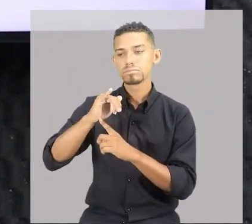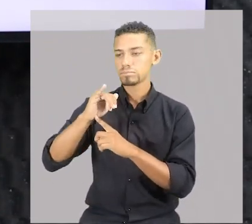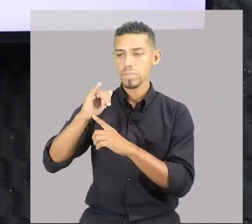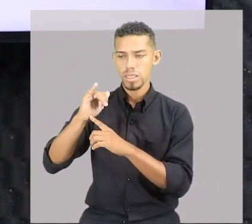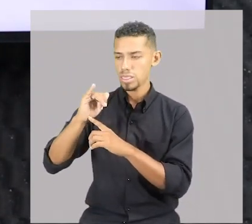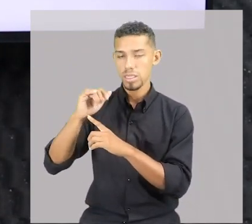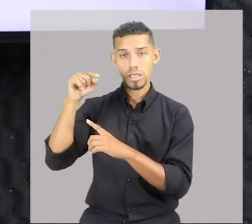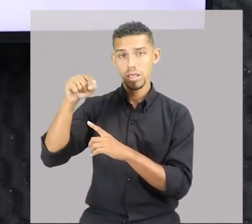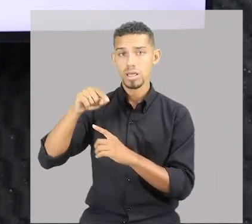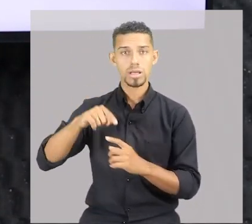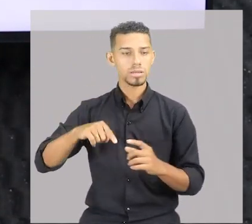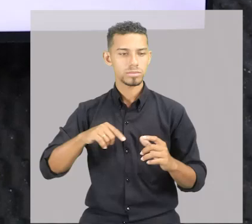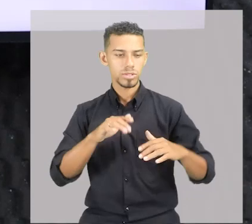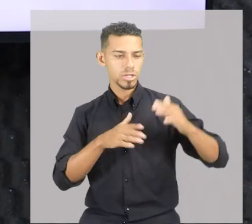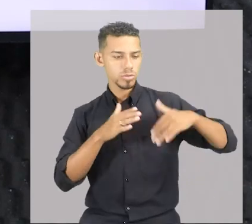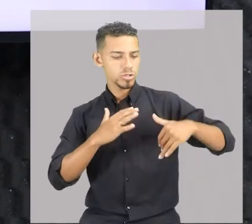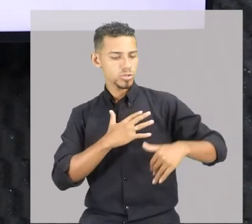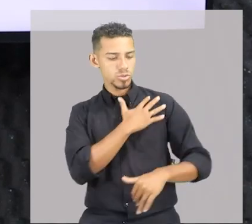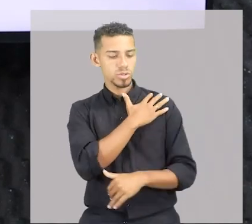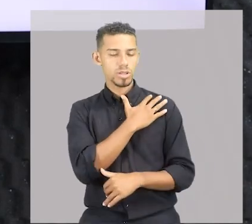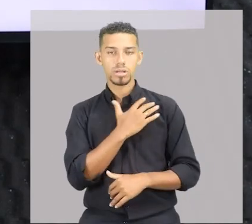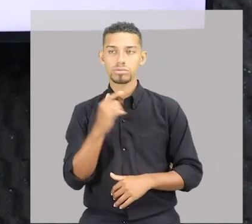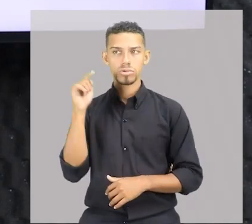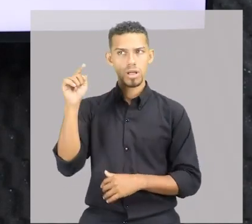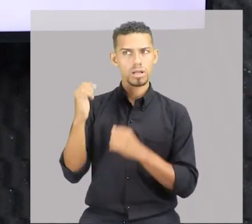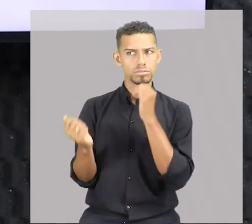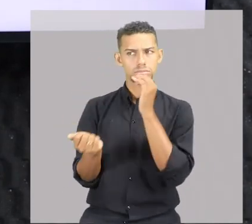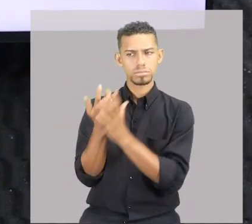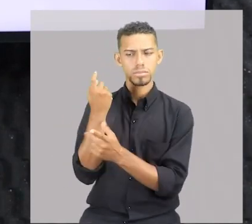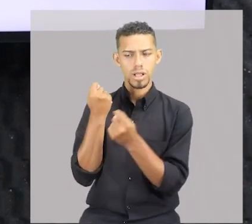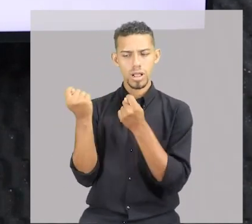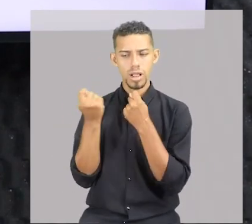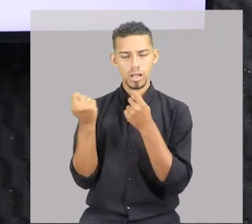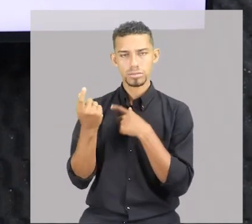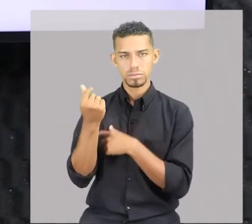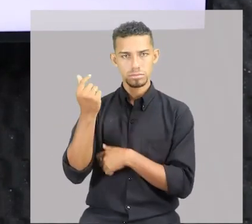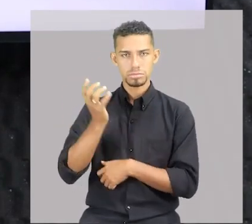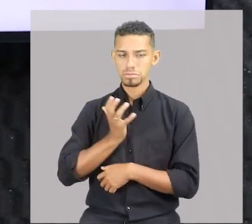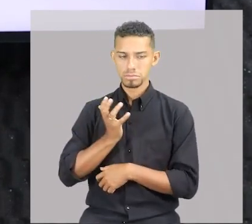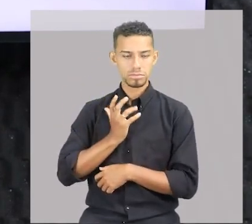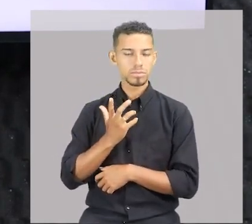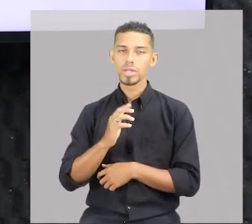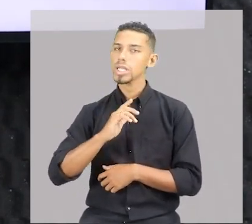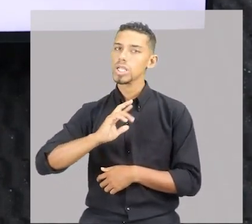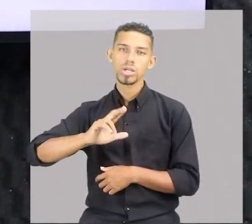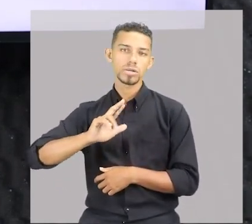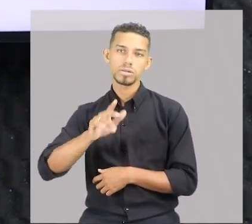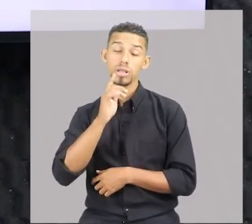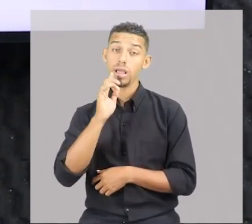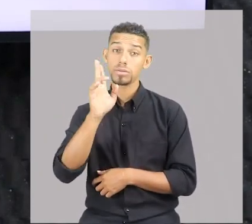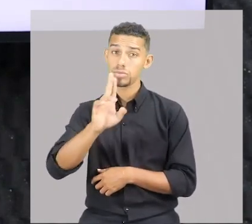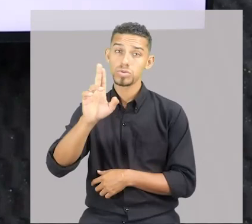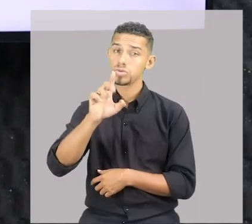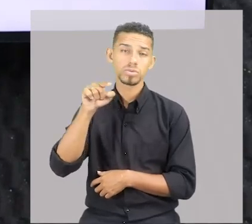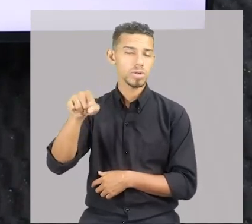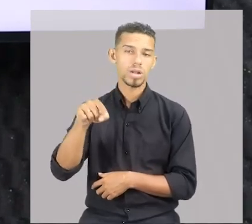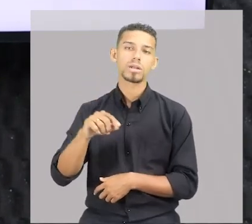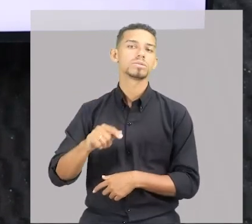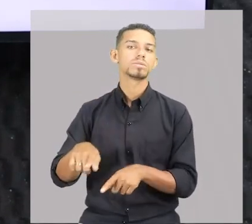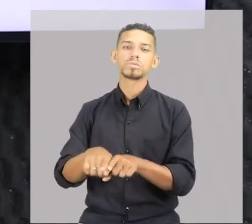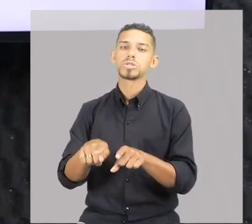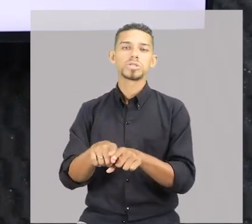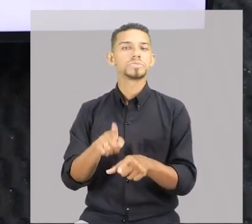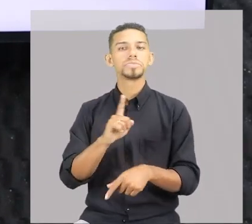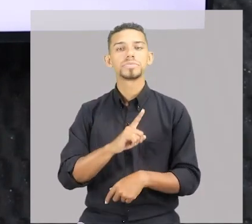é necessariamente produzido pela elite econômica ou pela elite intelectual, e muito menos consumido por ela também.